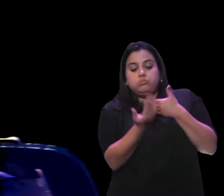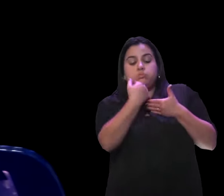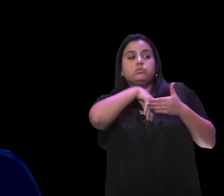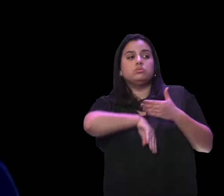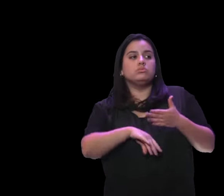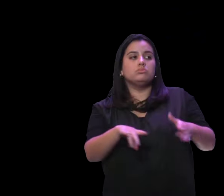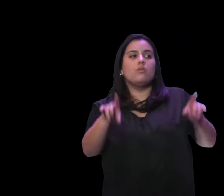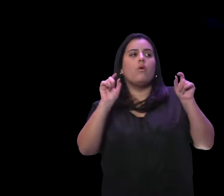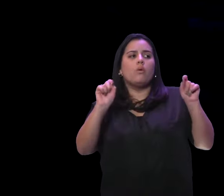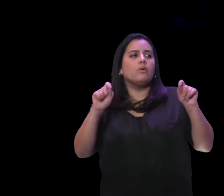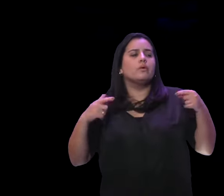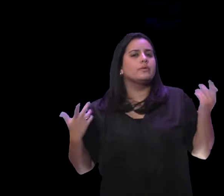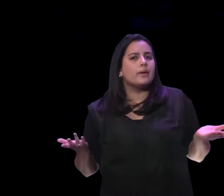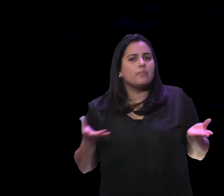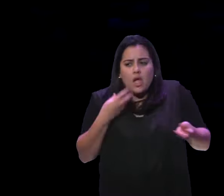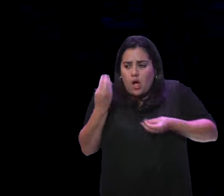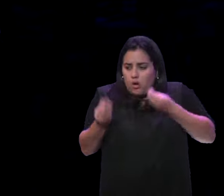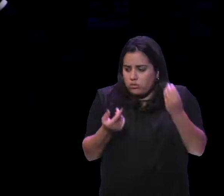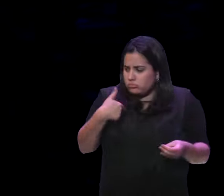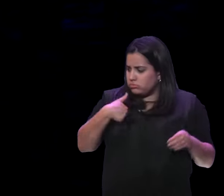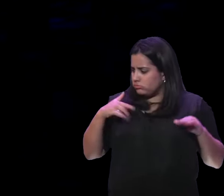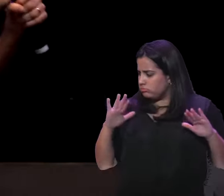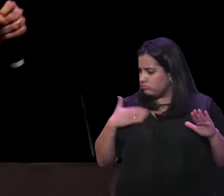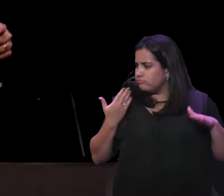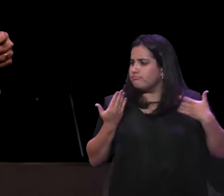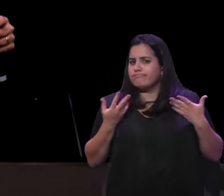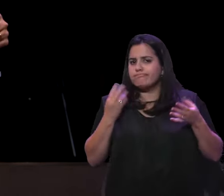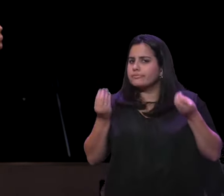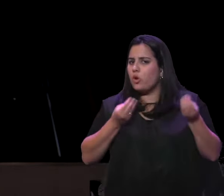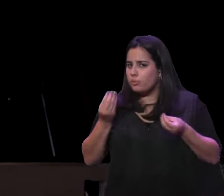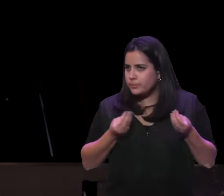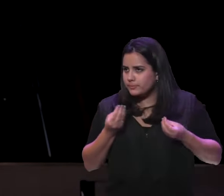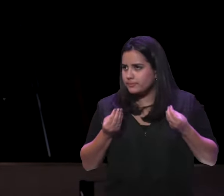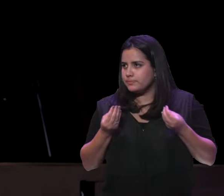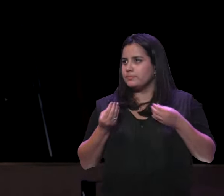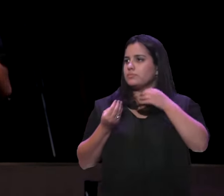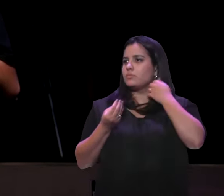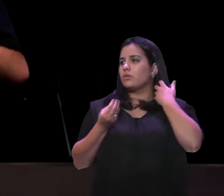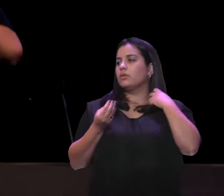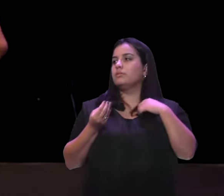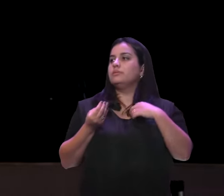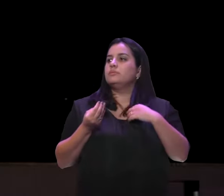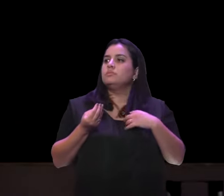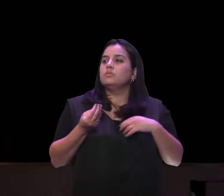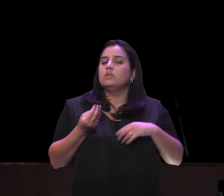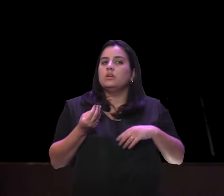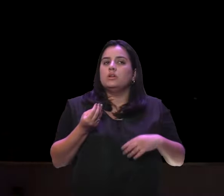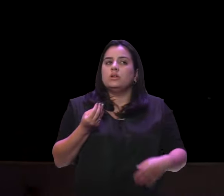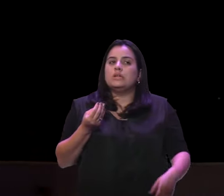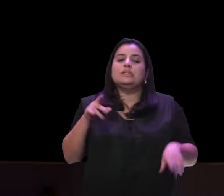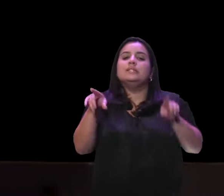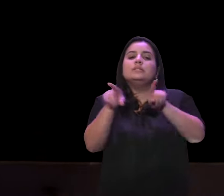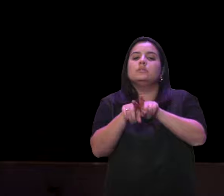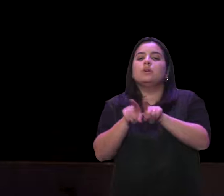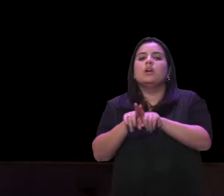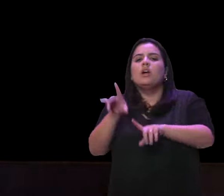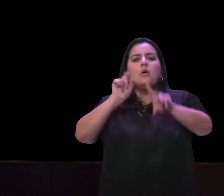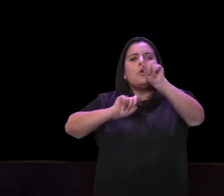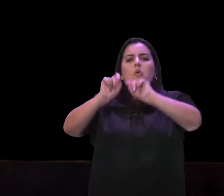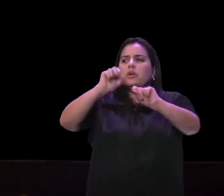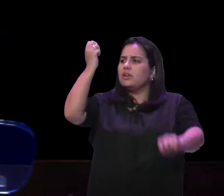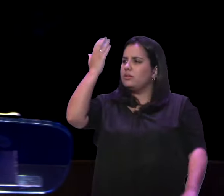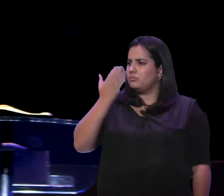chega, e como eu devo reagir quando a presença de Deus chega na minha vida, e o que a presença de Deus causa